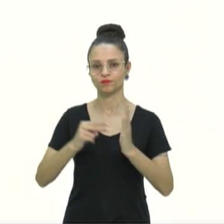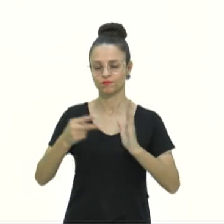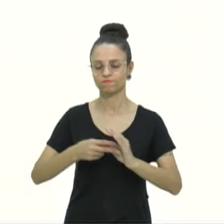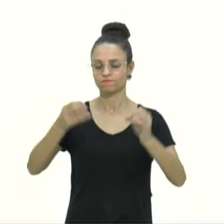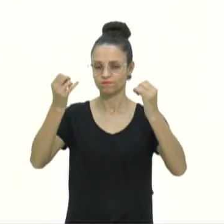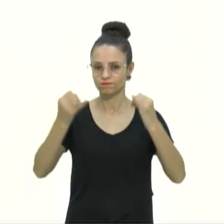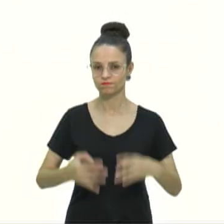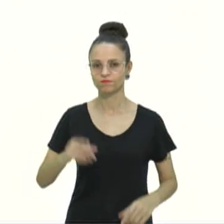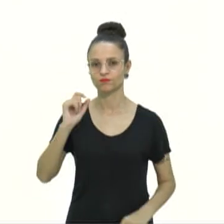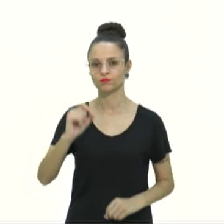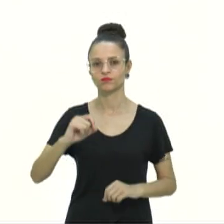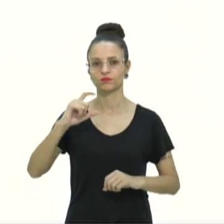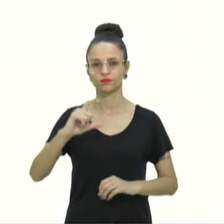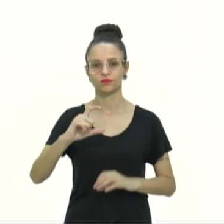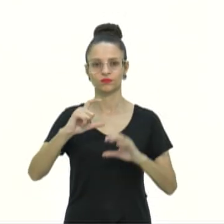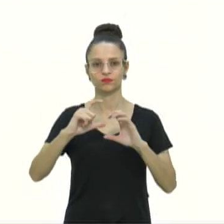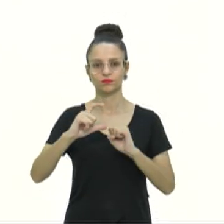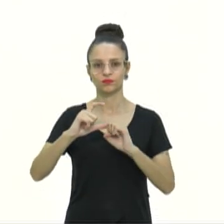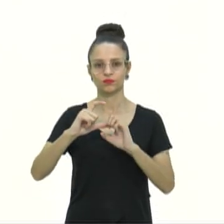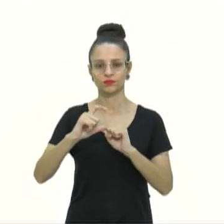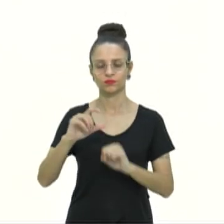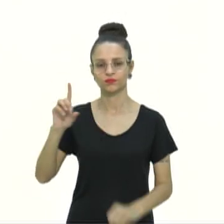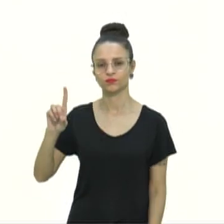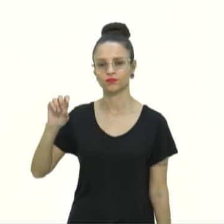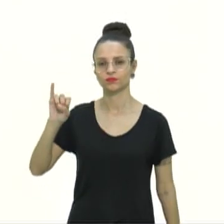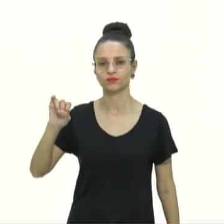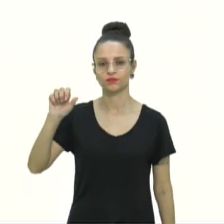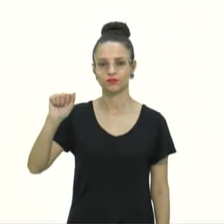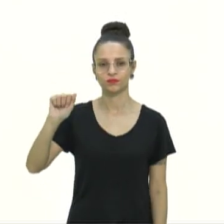Então, nesse desenho aqui, né,